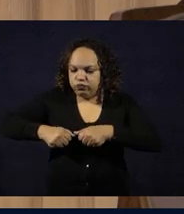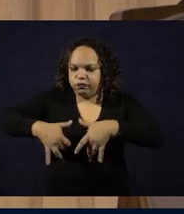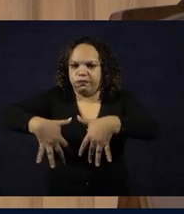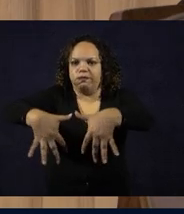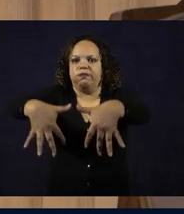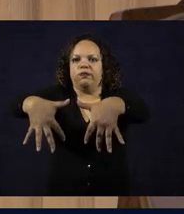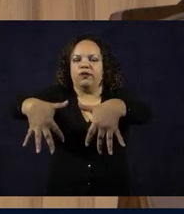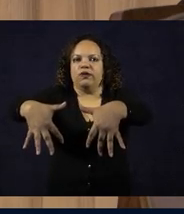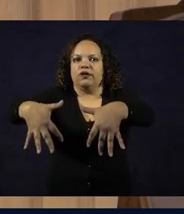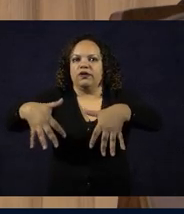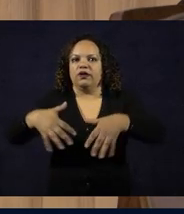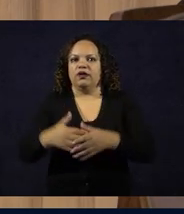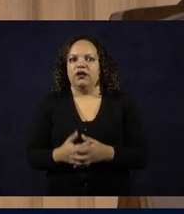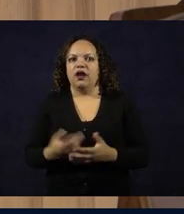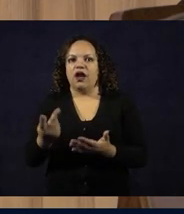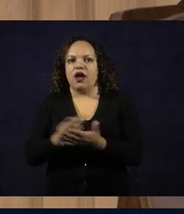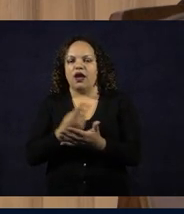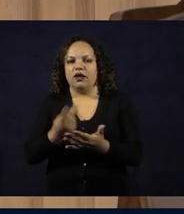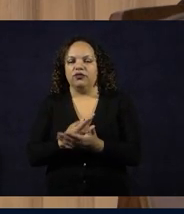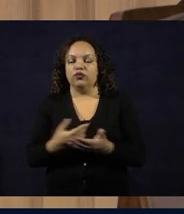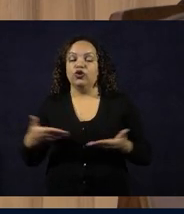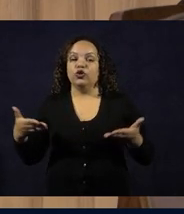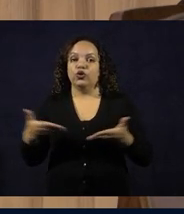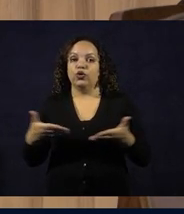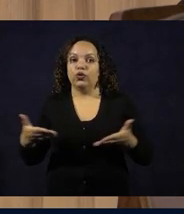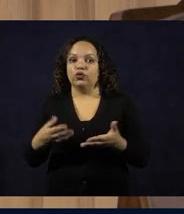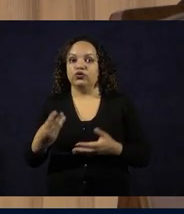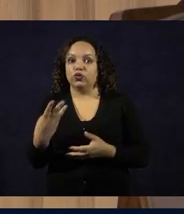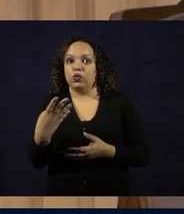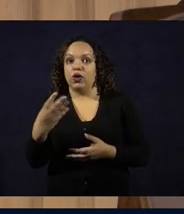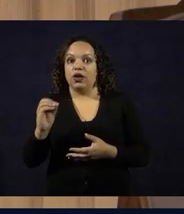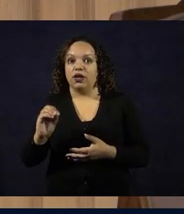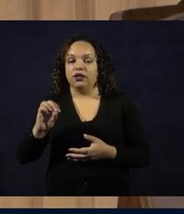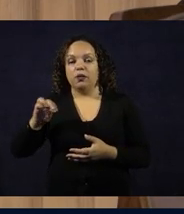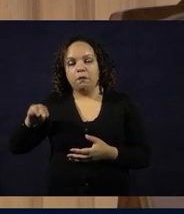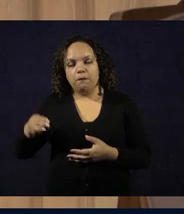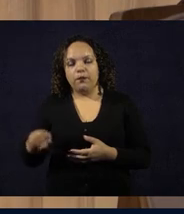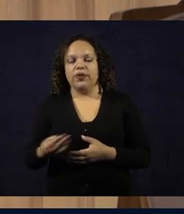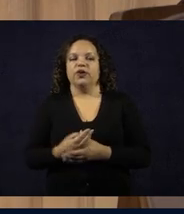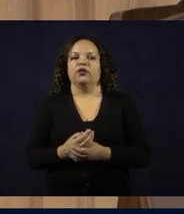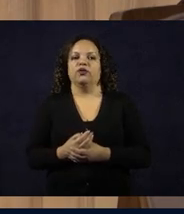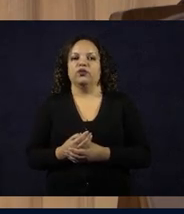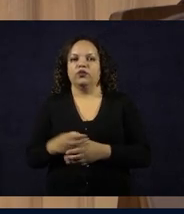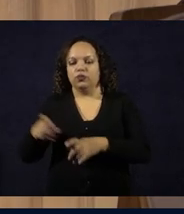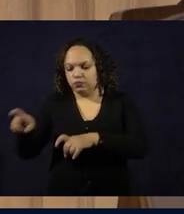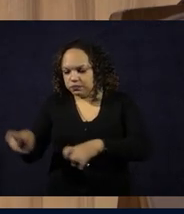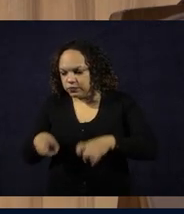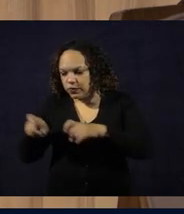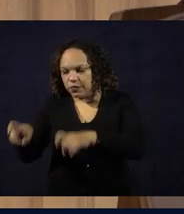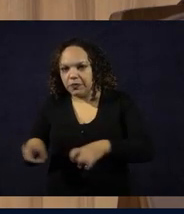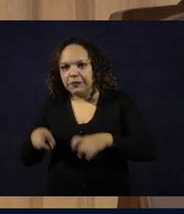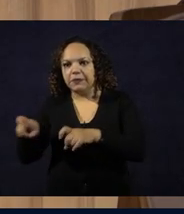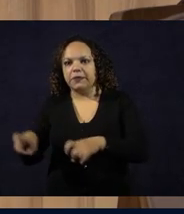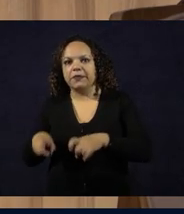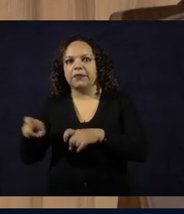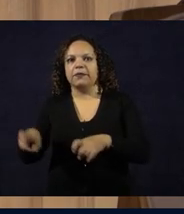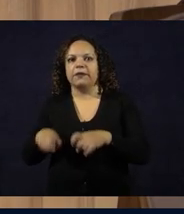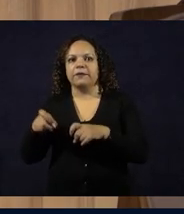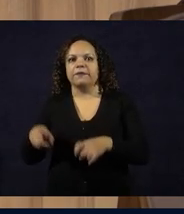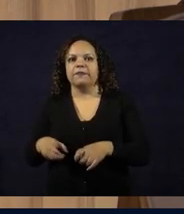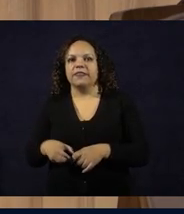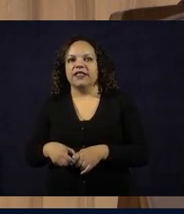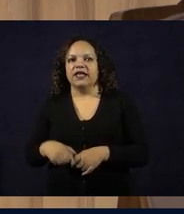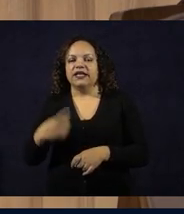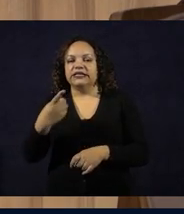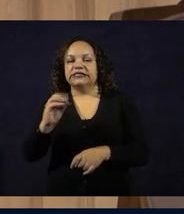químico e nós já temos hoje 90 mil hectares por ano adubados é com adubos